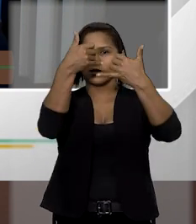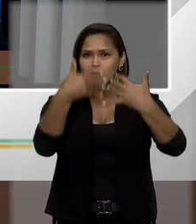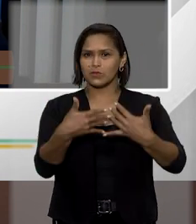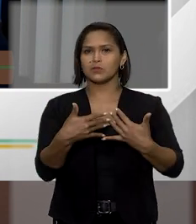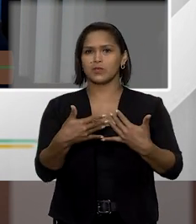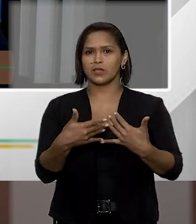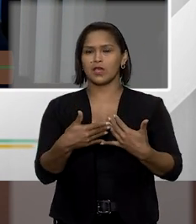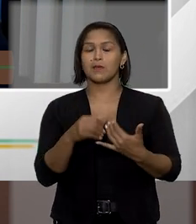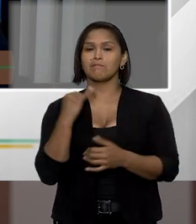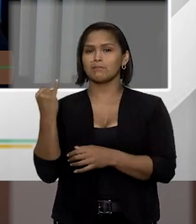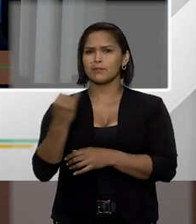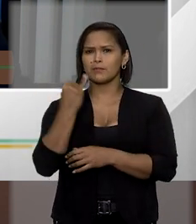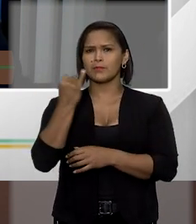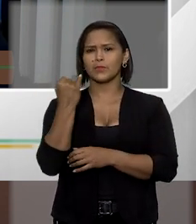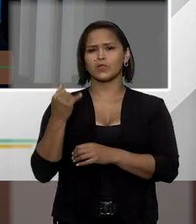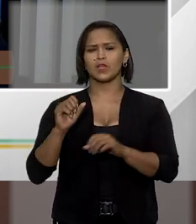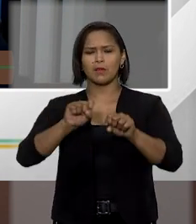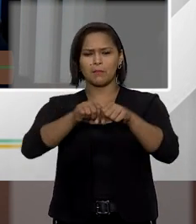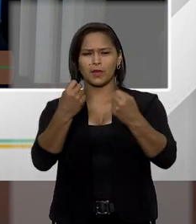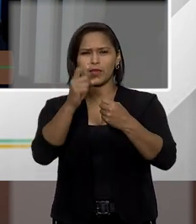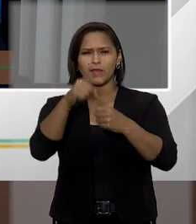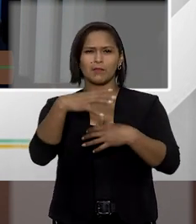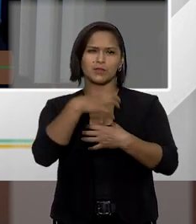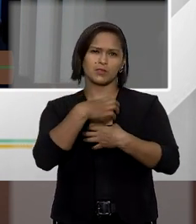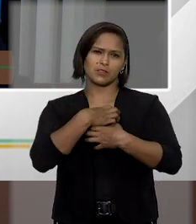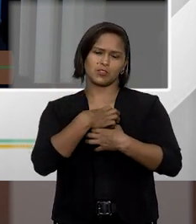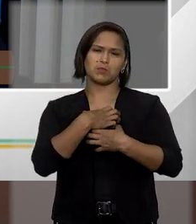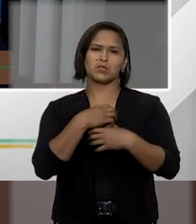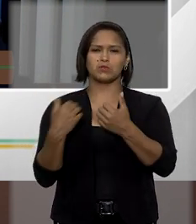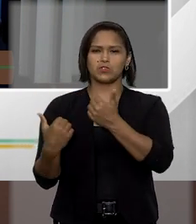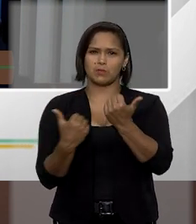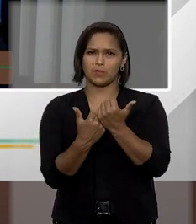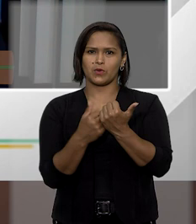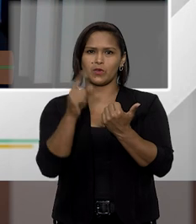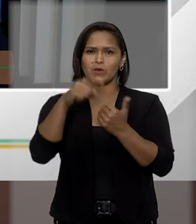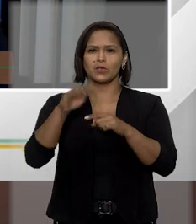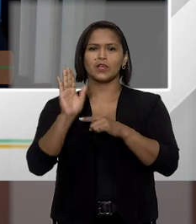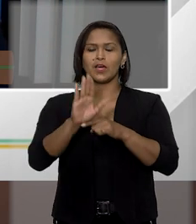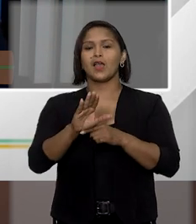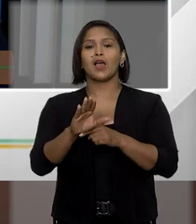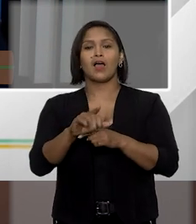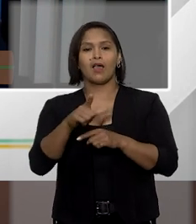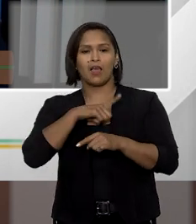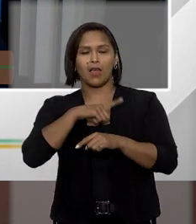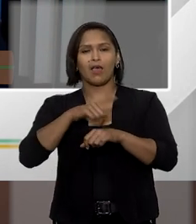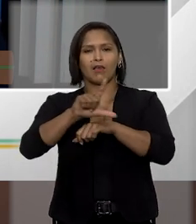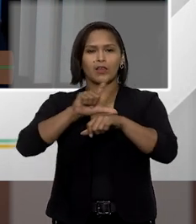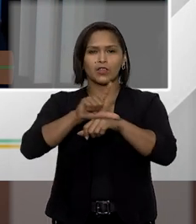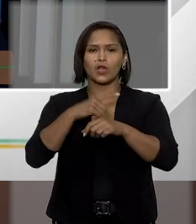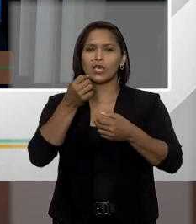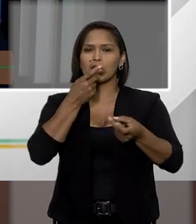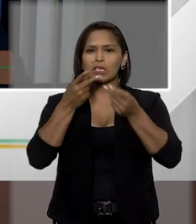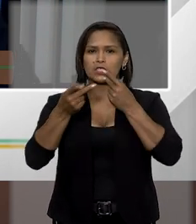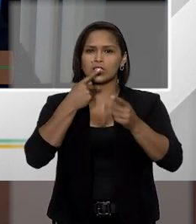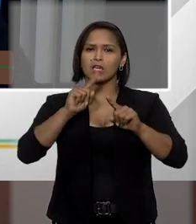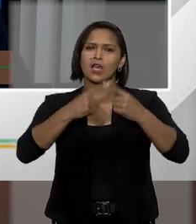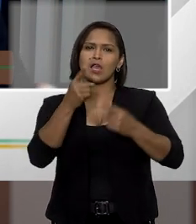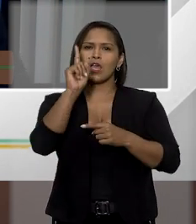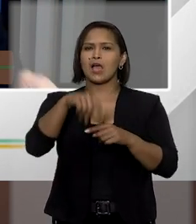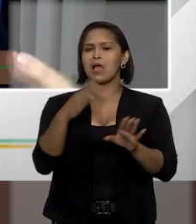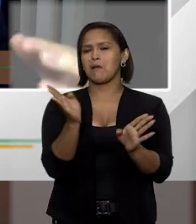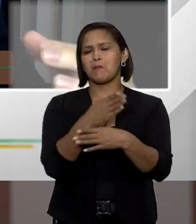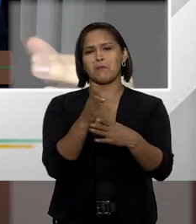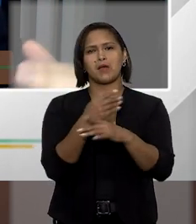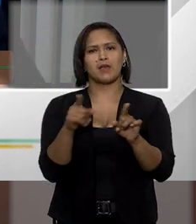mencionar a vocês, importantíssima para a quebra desse sentimento de cooperação. Há doutrinadores que criticam esse dispositivo, dizendo: ah, mas